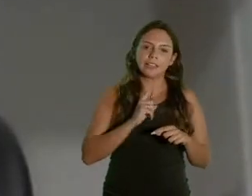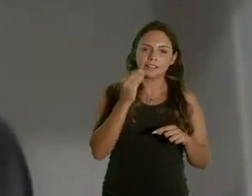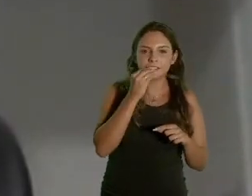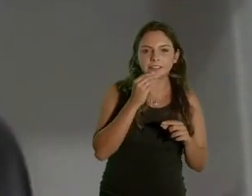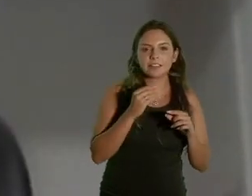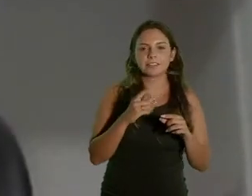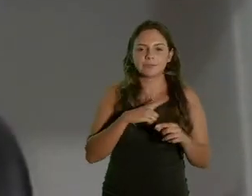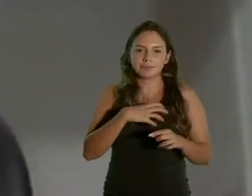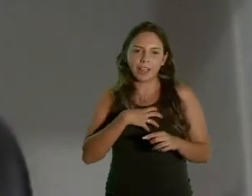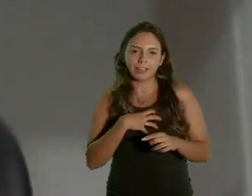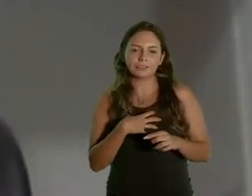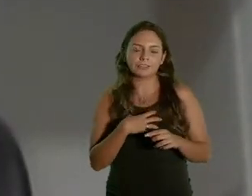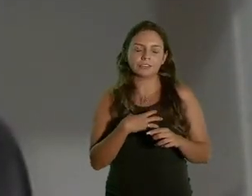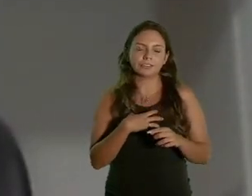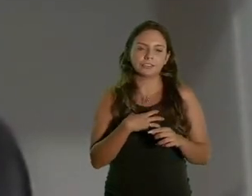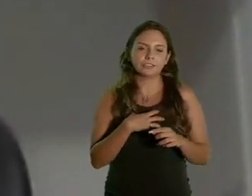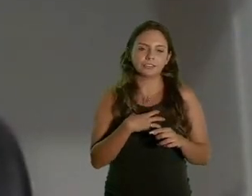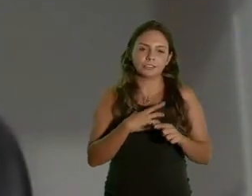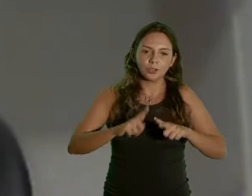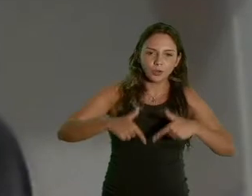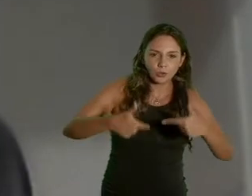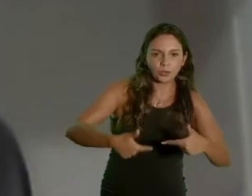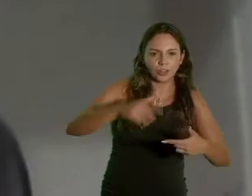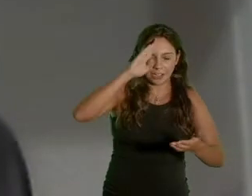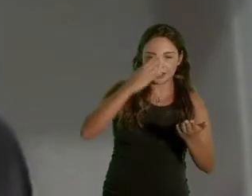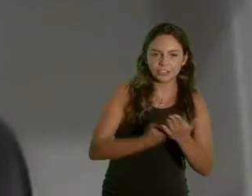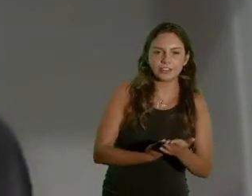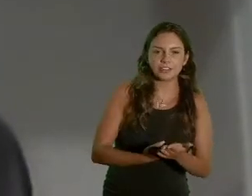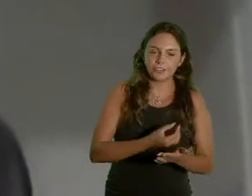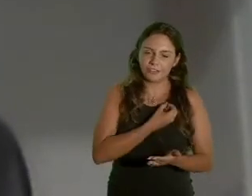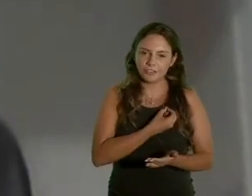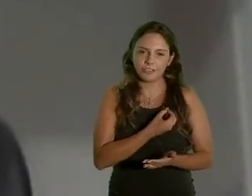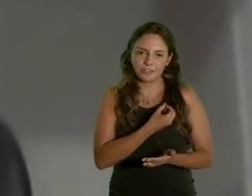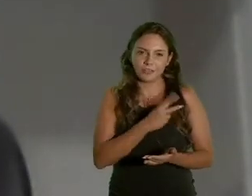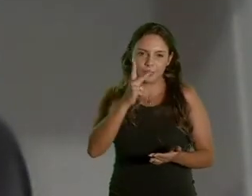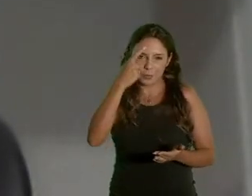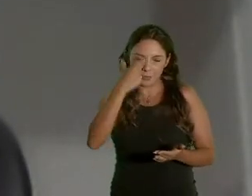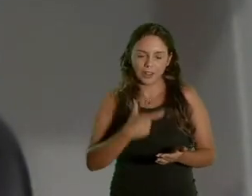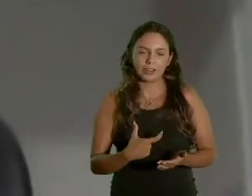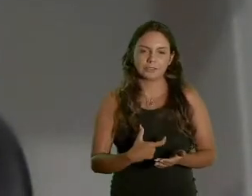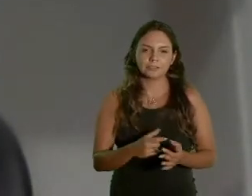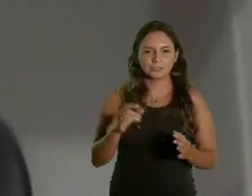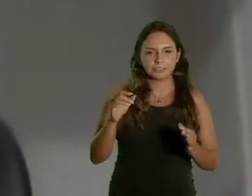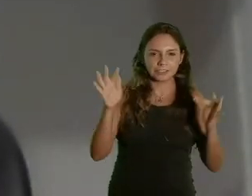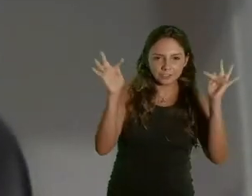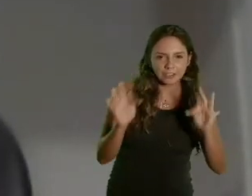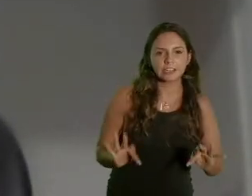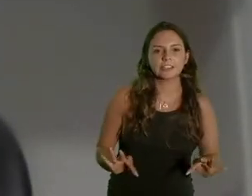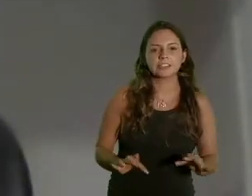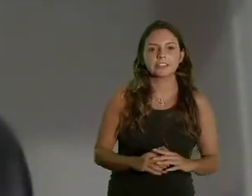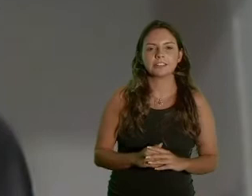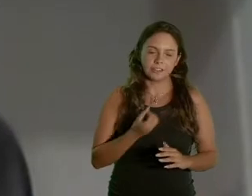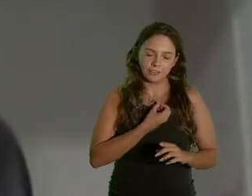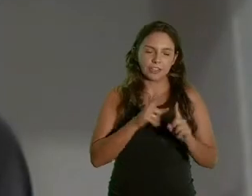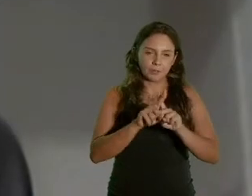sensíveis, dispostas a lutar pelo que acreditam, a viver a vida ao máximo, a ser felizes e a